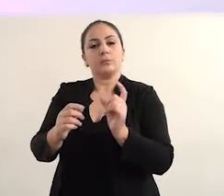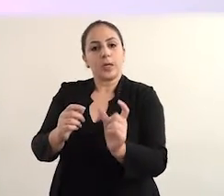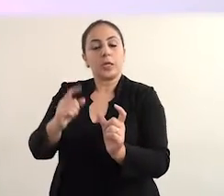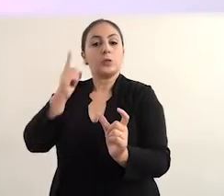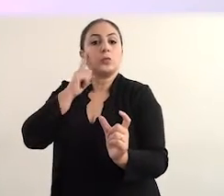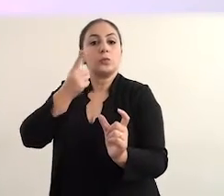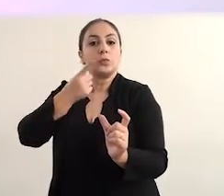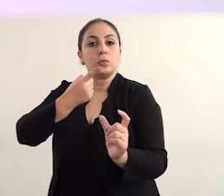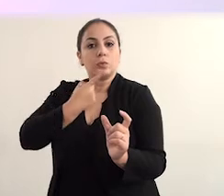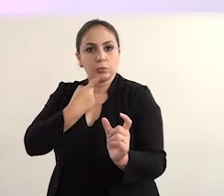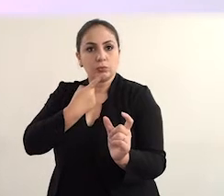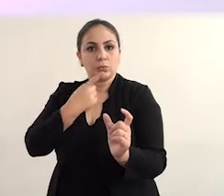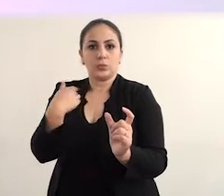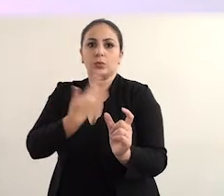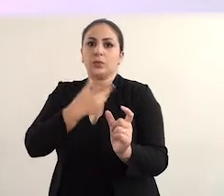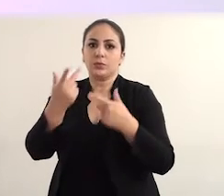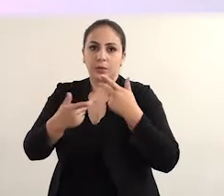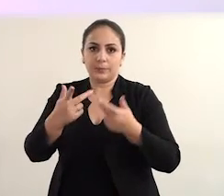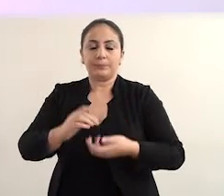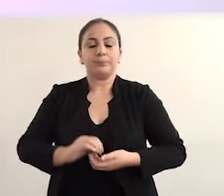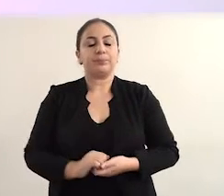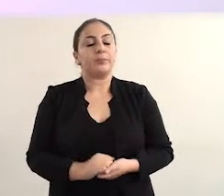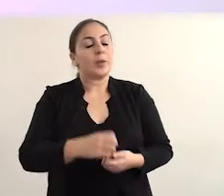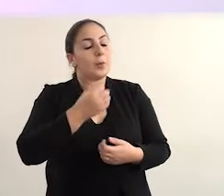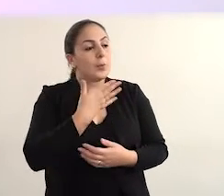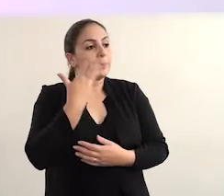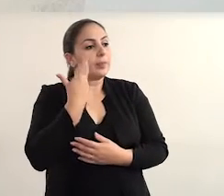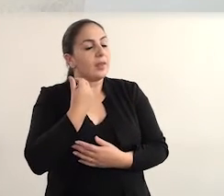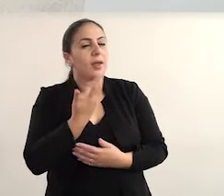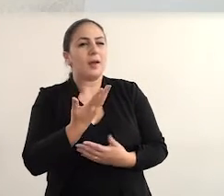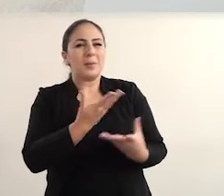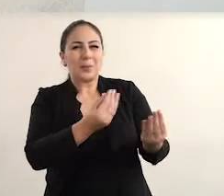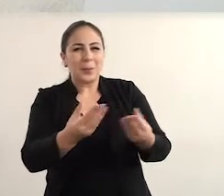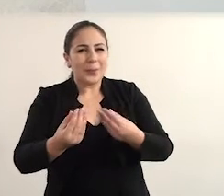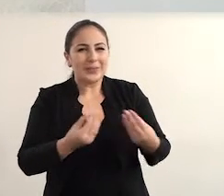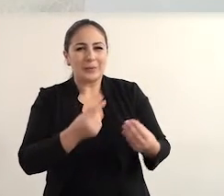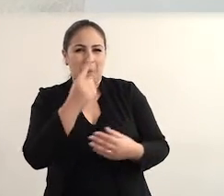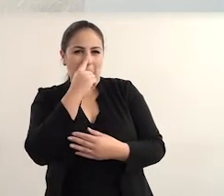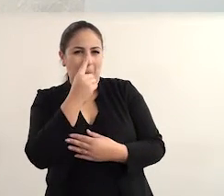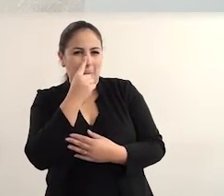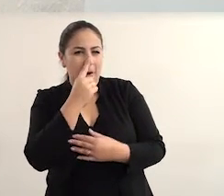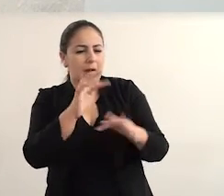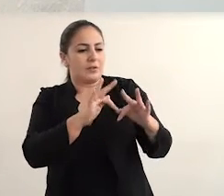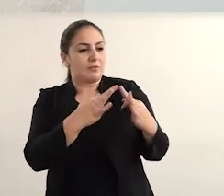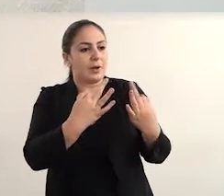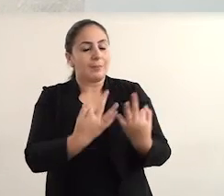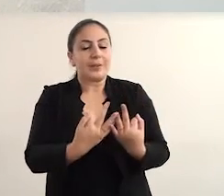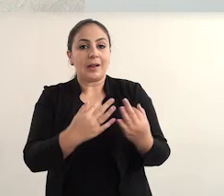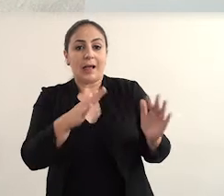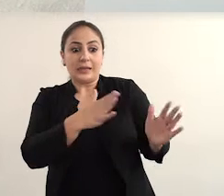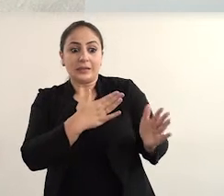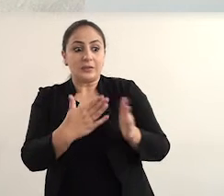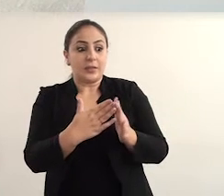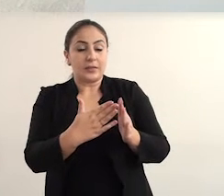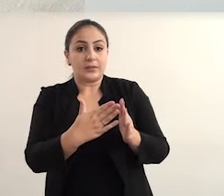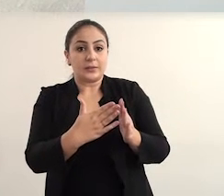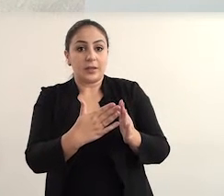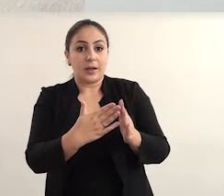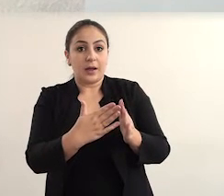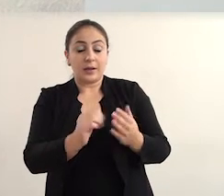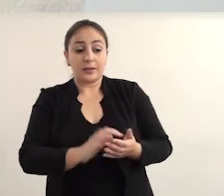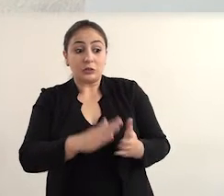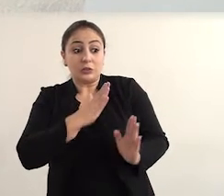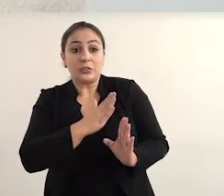mesmo a forma como a gente diz. Bom, Andréia, muitas mães, muitas famílias às vezes recebem a notícia de